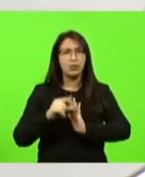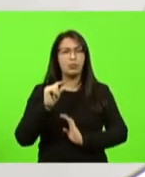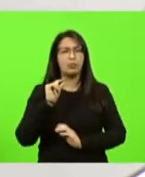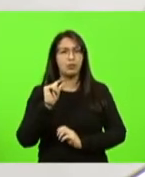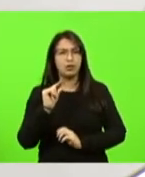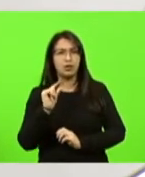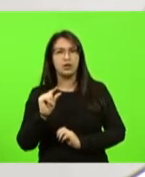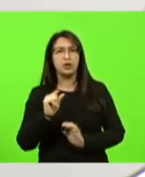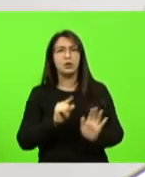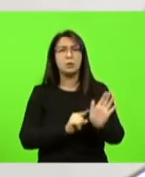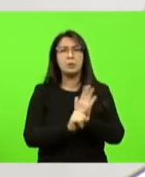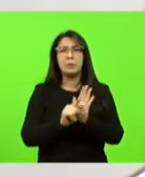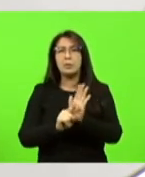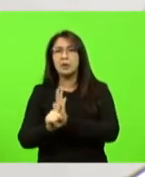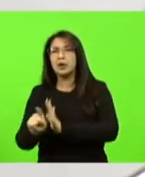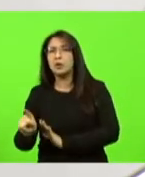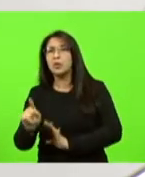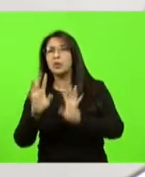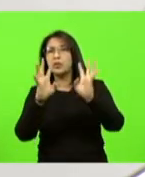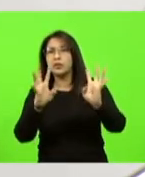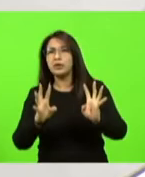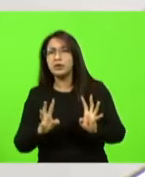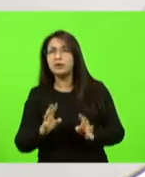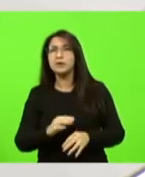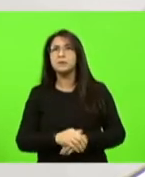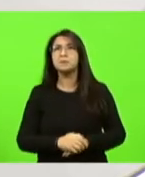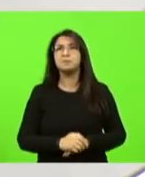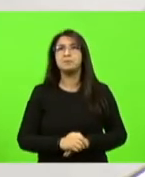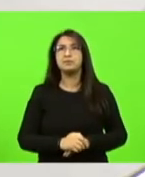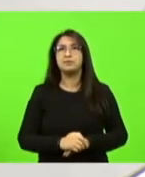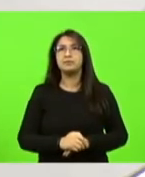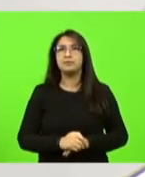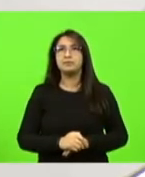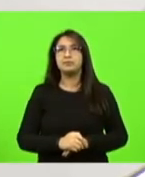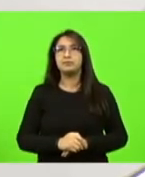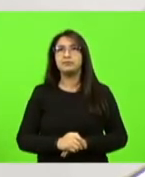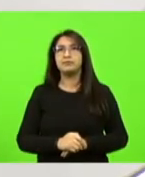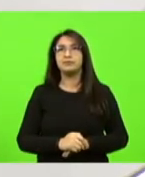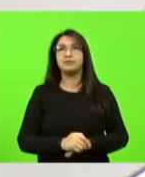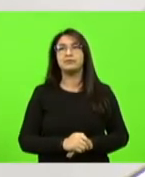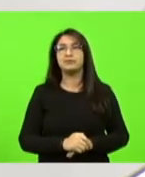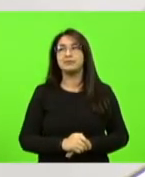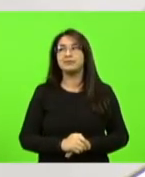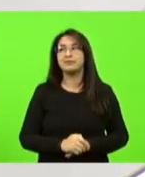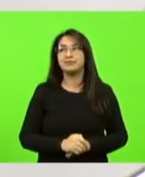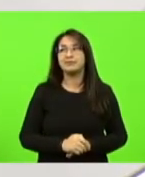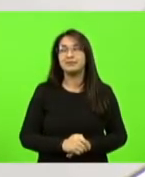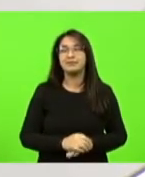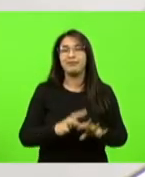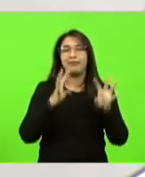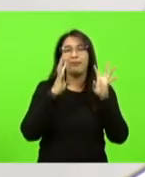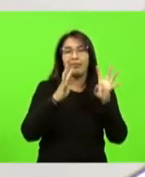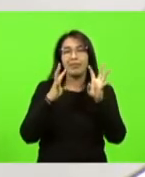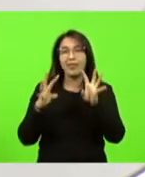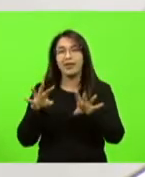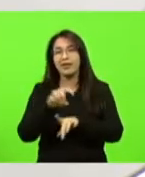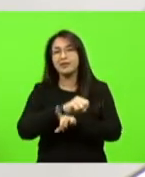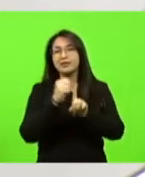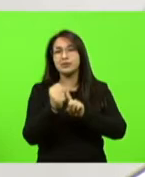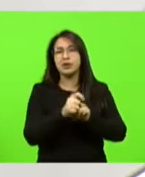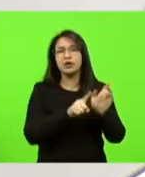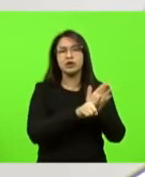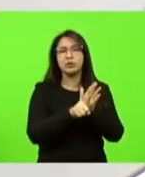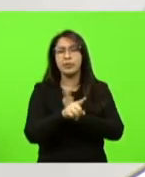consultar, ouvir? Eu quero meus 5 minutos. Ouvir? Por que não ouvir a sociedade? Consultar? Nós temos